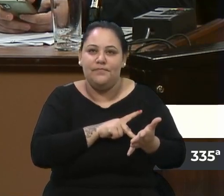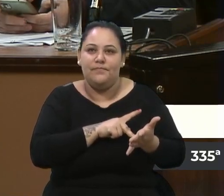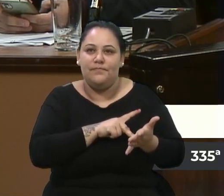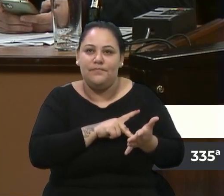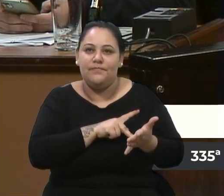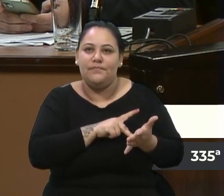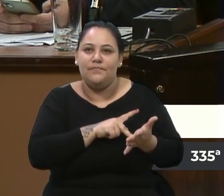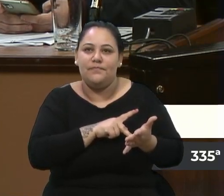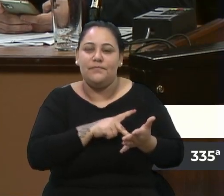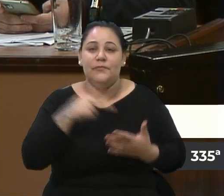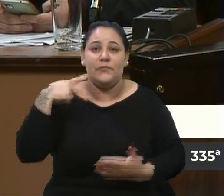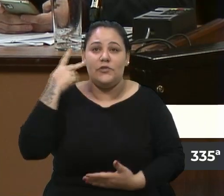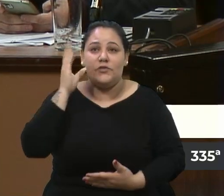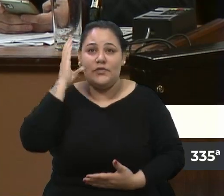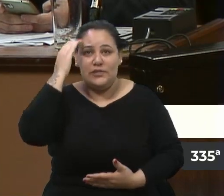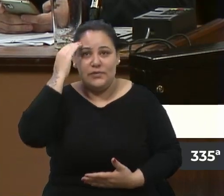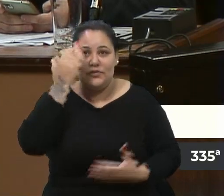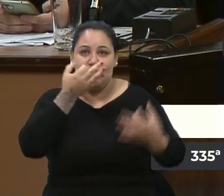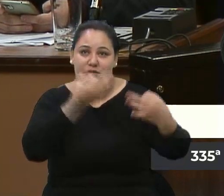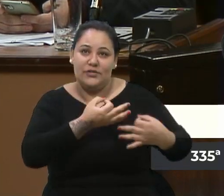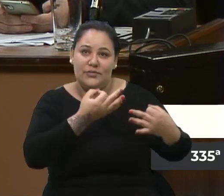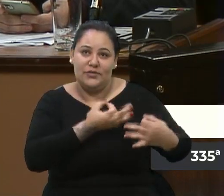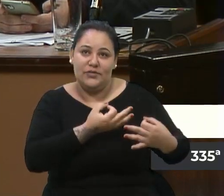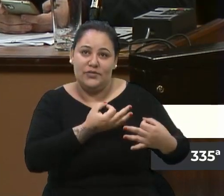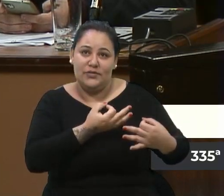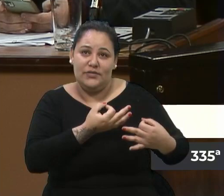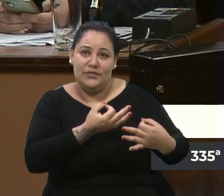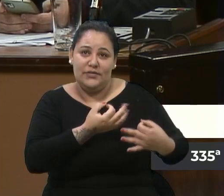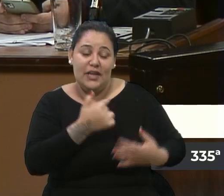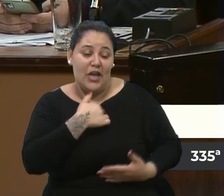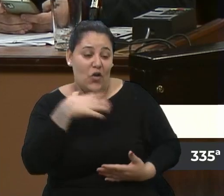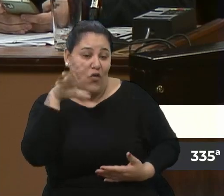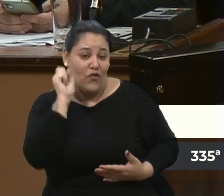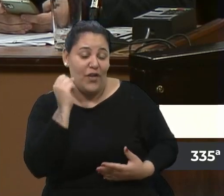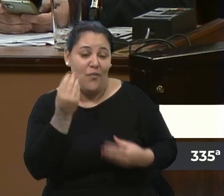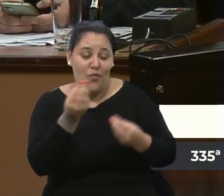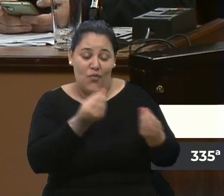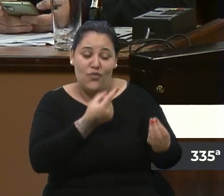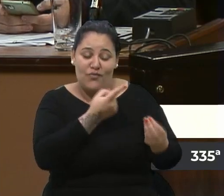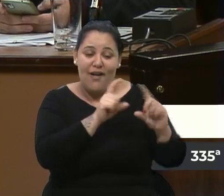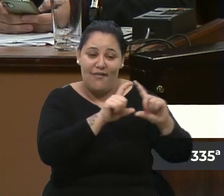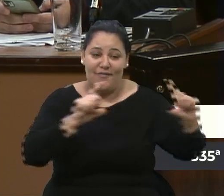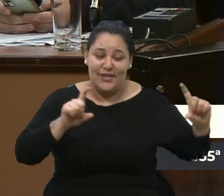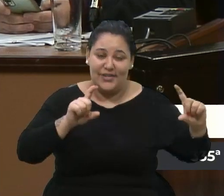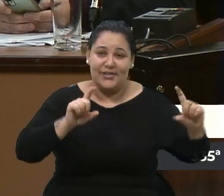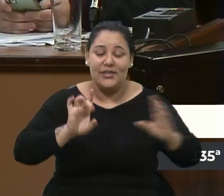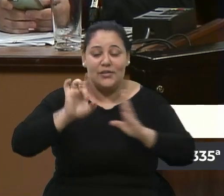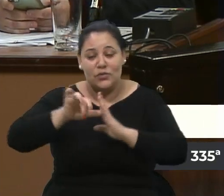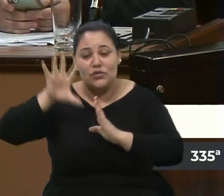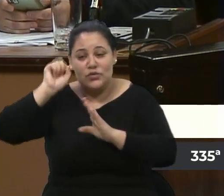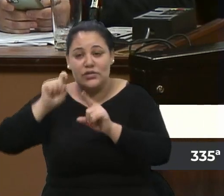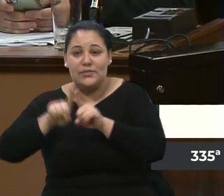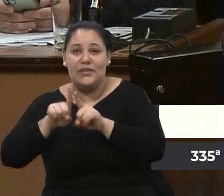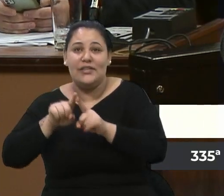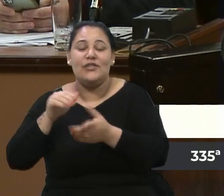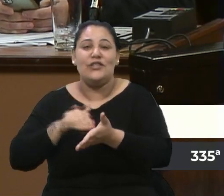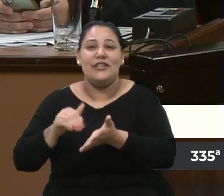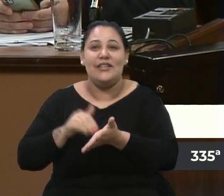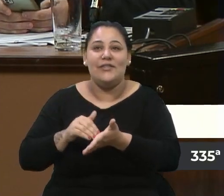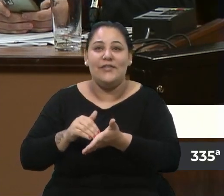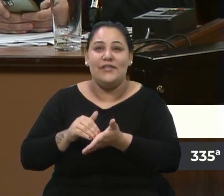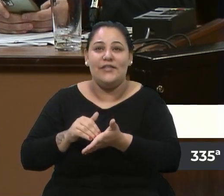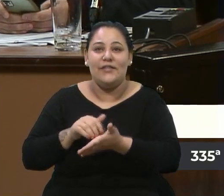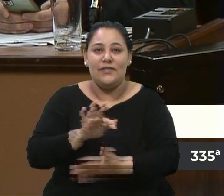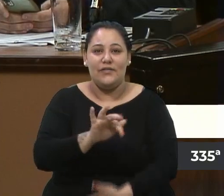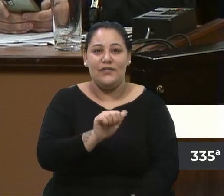E, vereador Felipe, justamente eu escutava bastante essa frase e escutei posteriormente do secretário